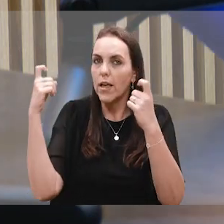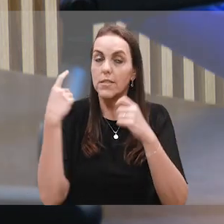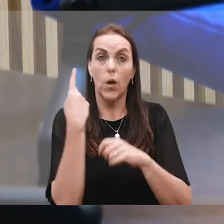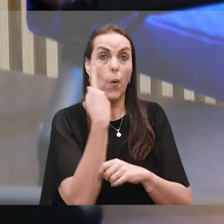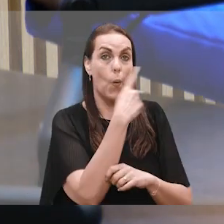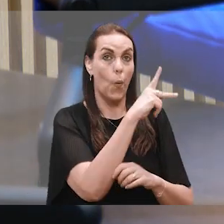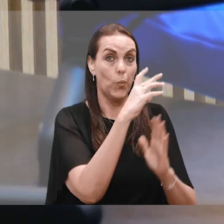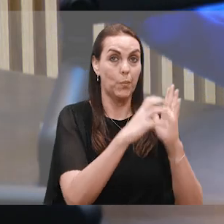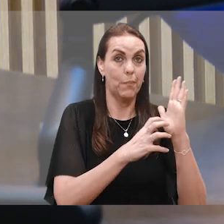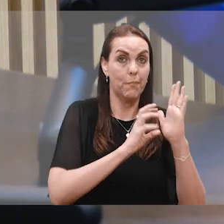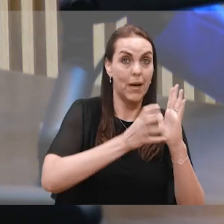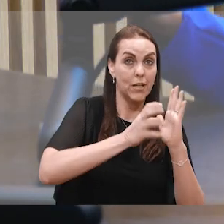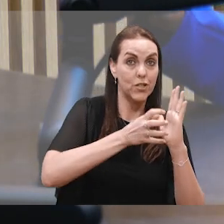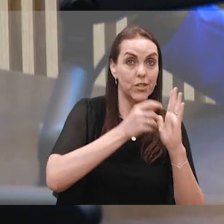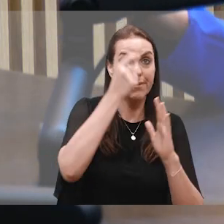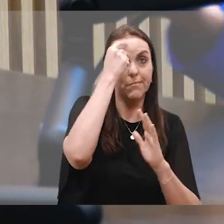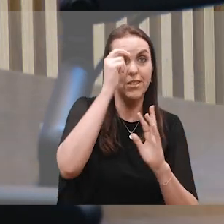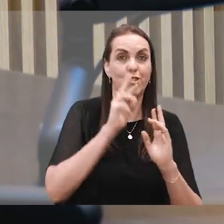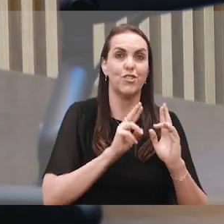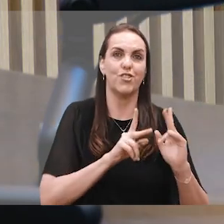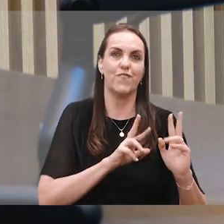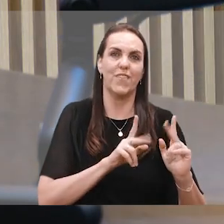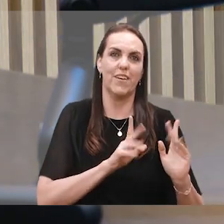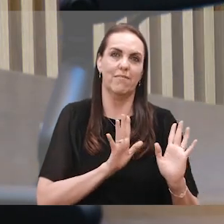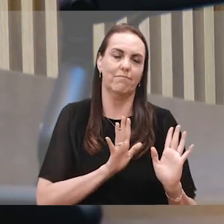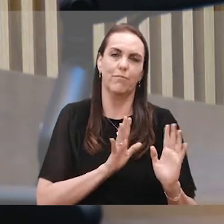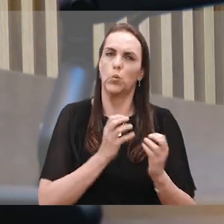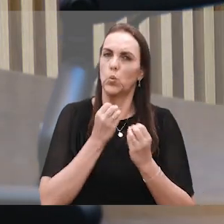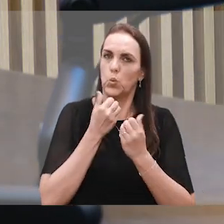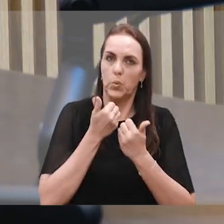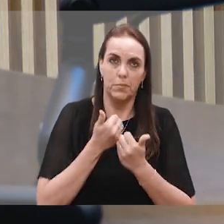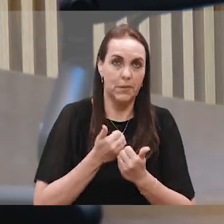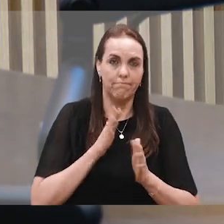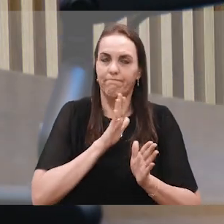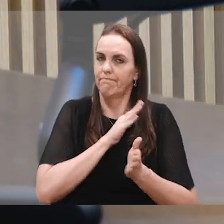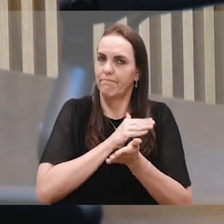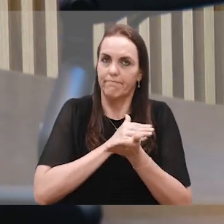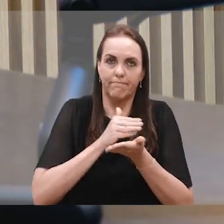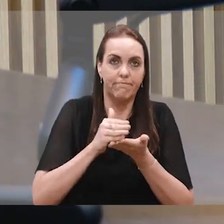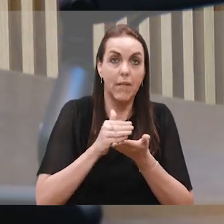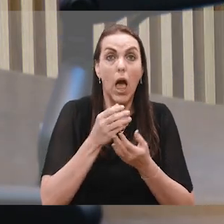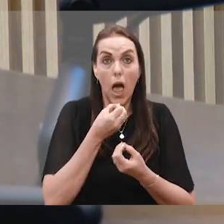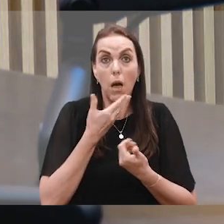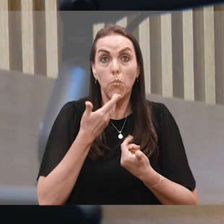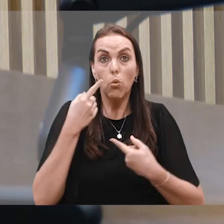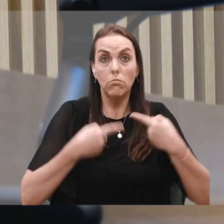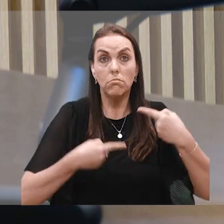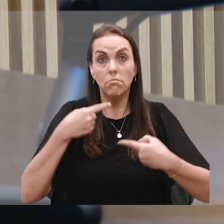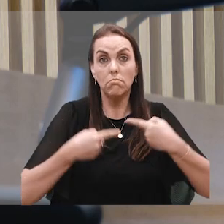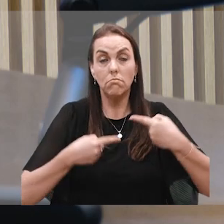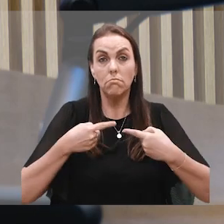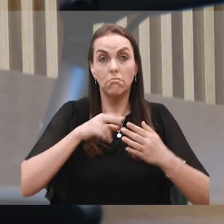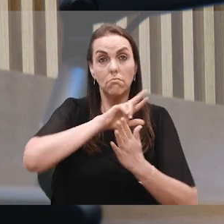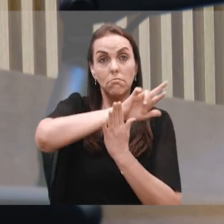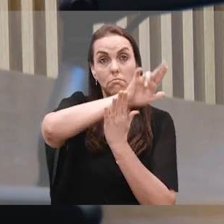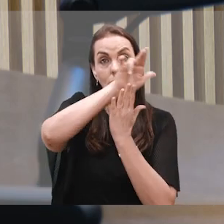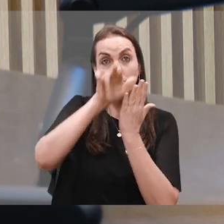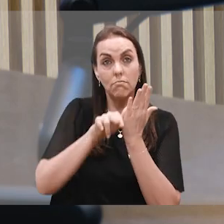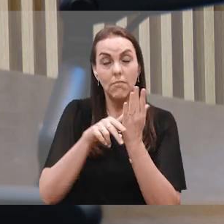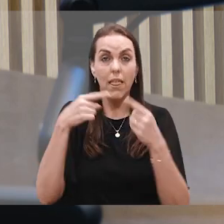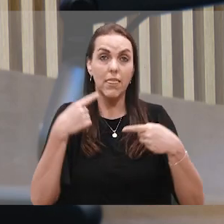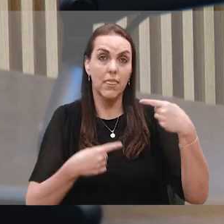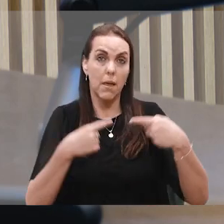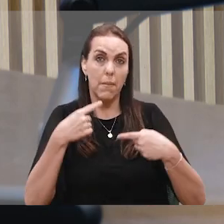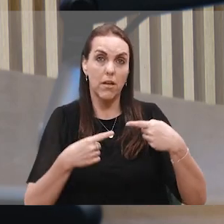violência, a vereadora de outro partido vai dar outra explicação, Uhum. porque é a questão da onde que surge a violência. Que é bom também, porque Sim, é